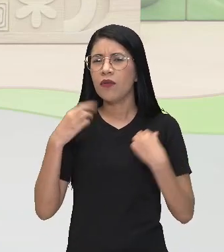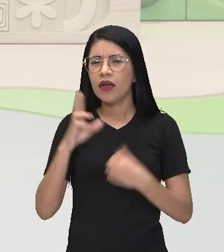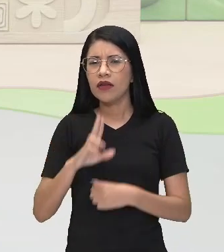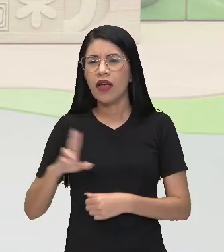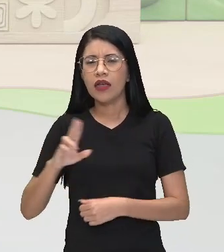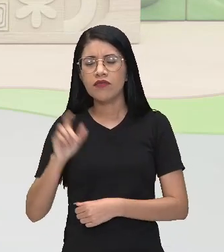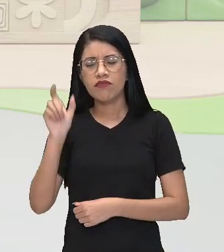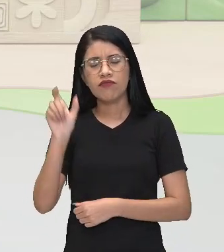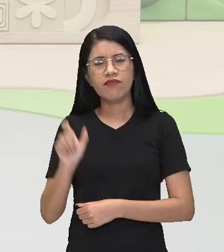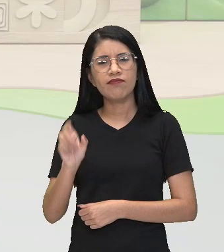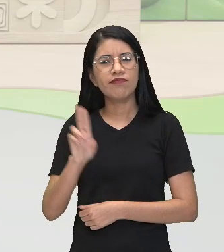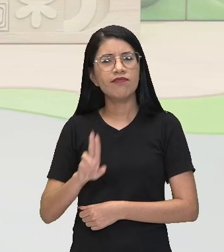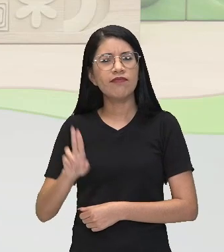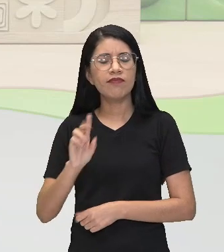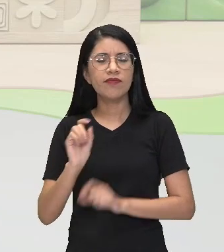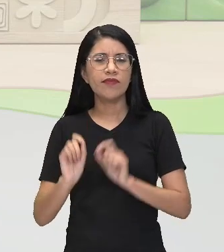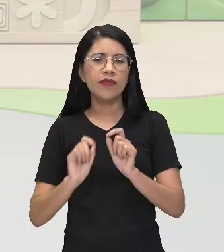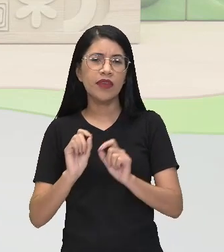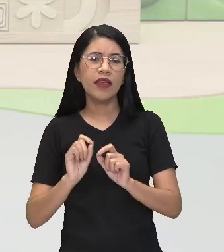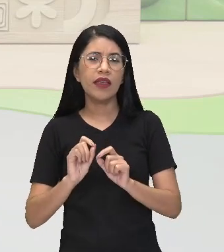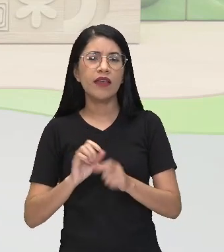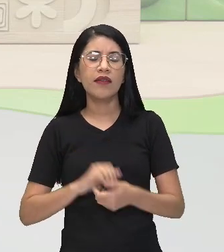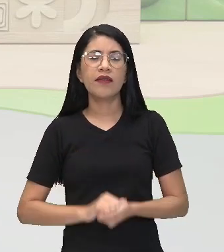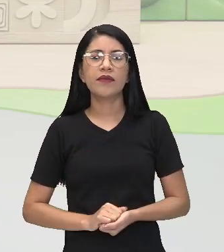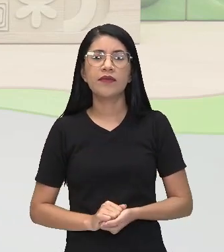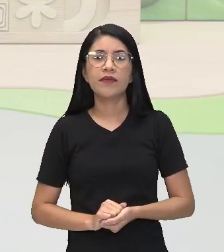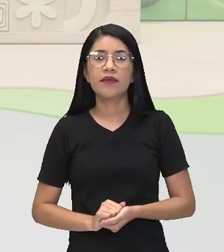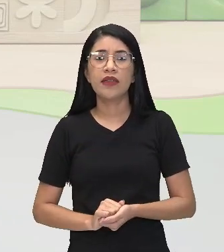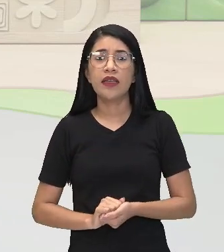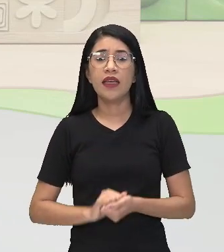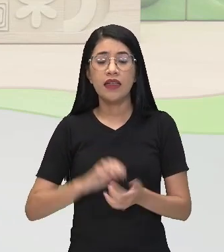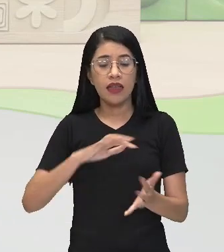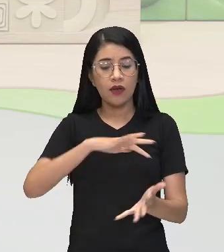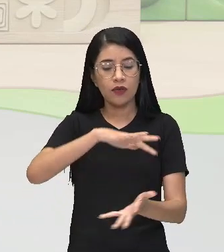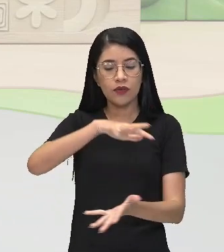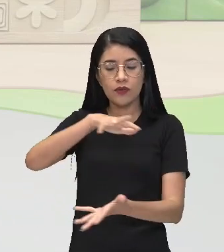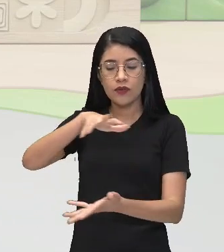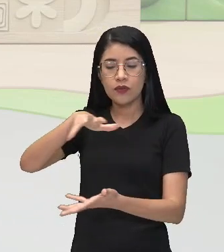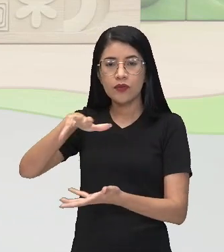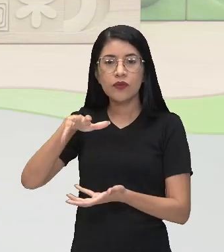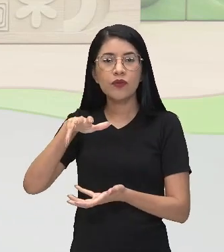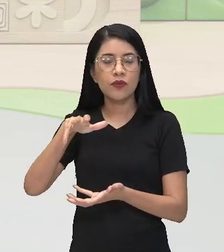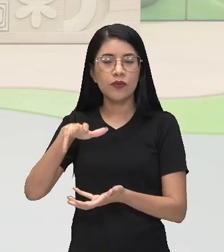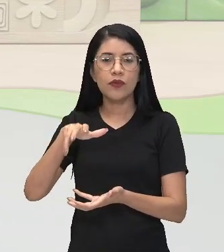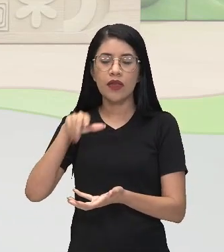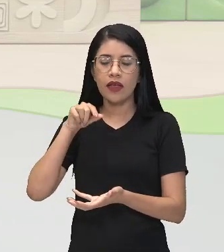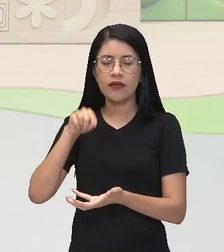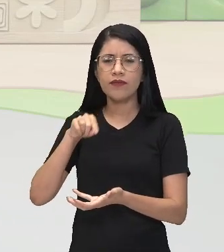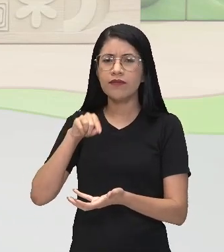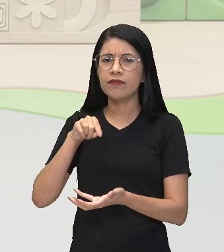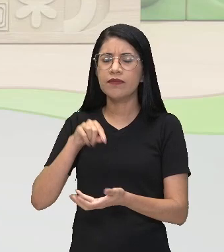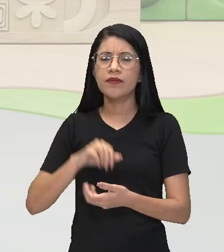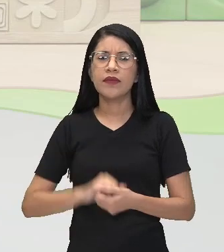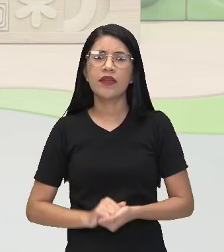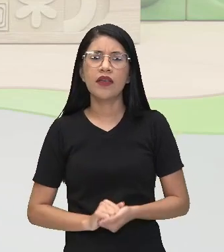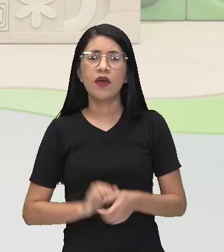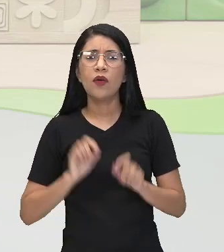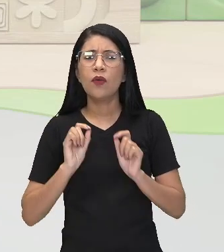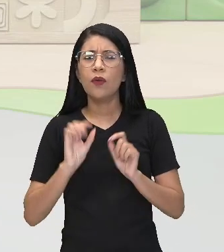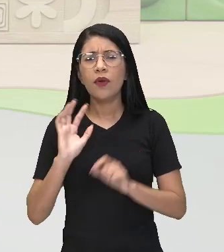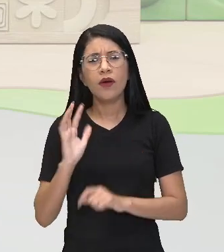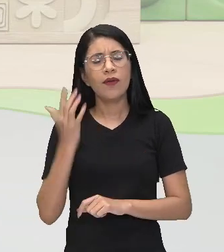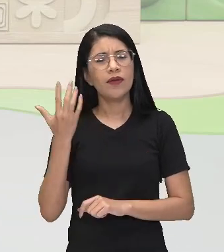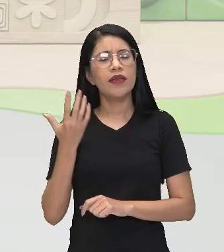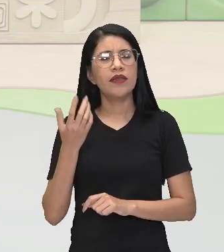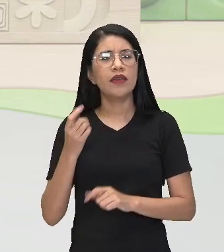está usando, né, esse técnico, e ele está segurando um globo. Então, o que tem acontecido aí